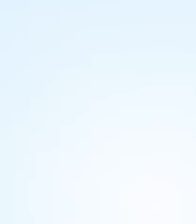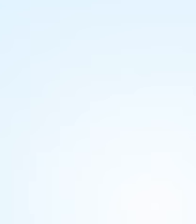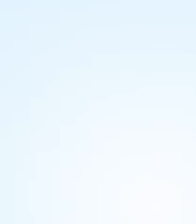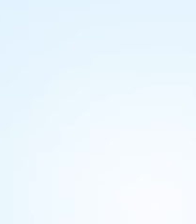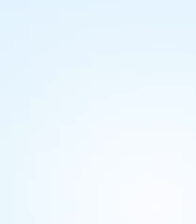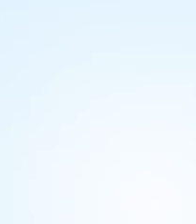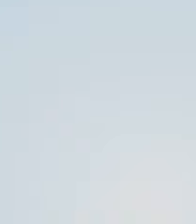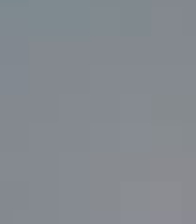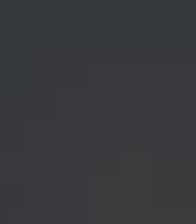competência. e